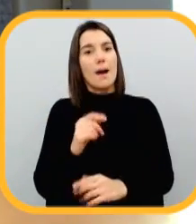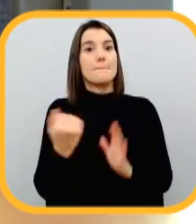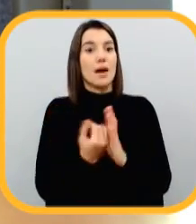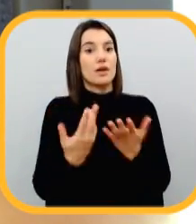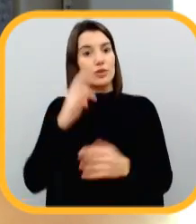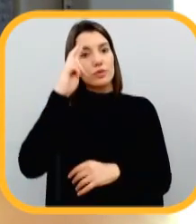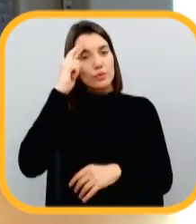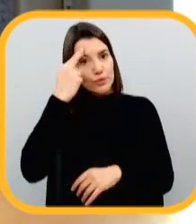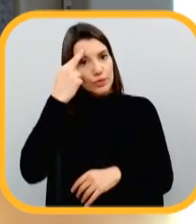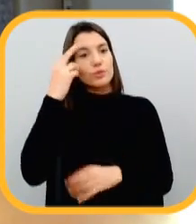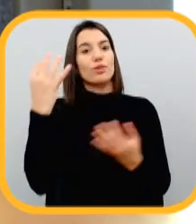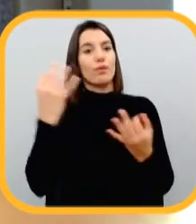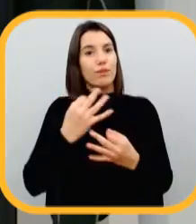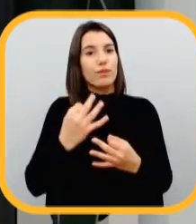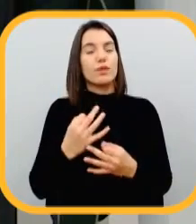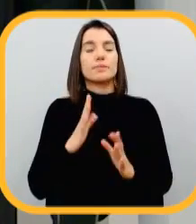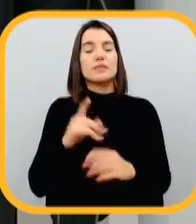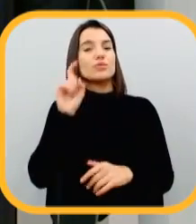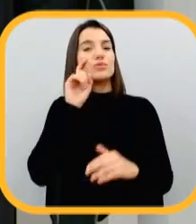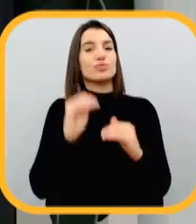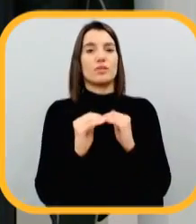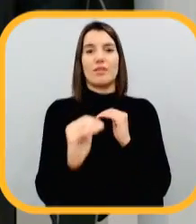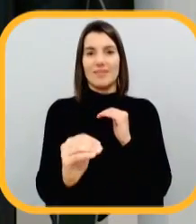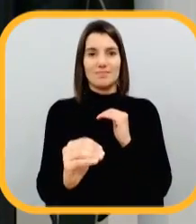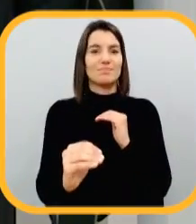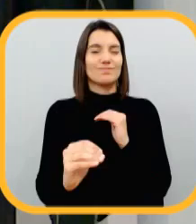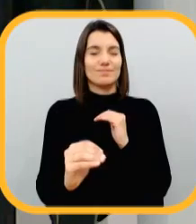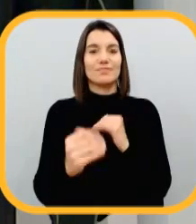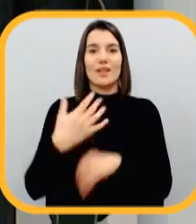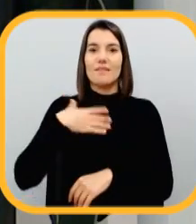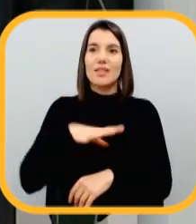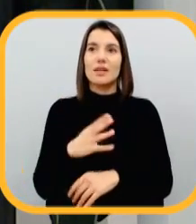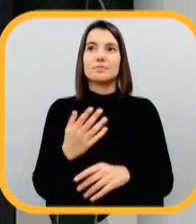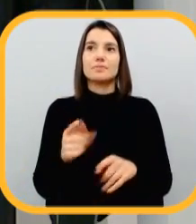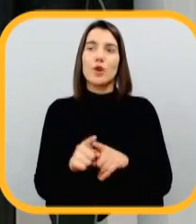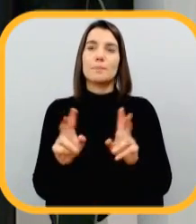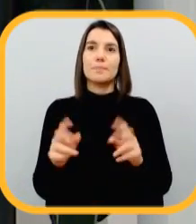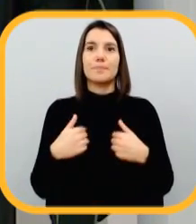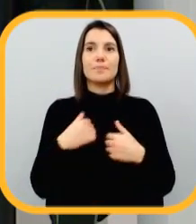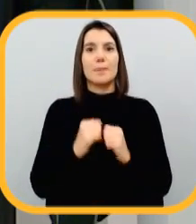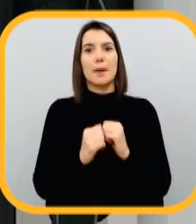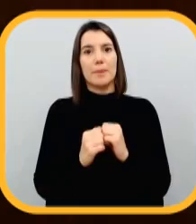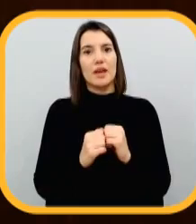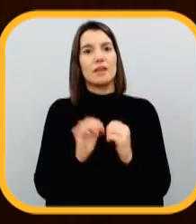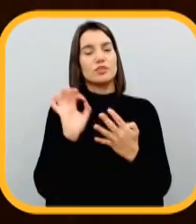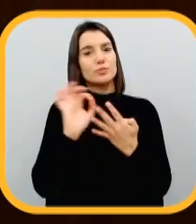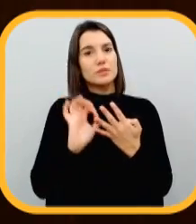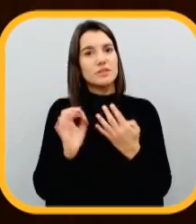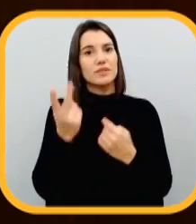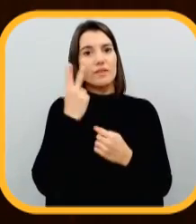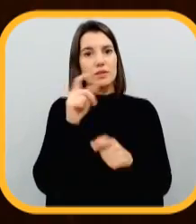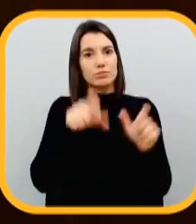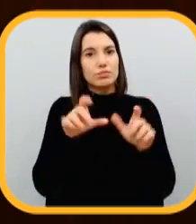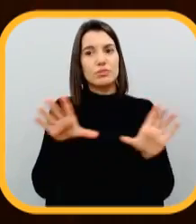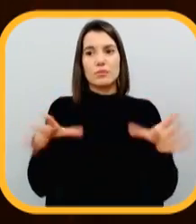as marcas estão a fazer um esforço muito consciente para serem mais sustentáveis. Portanto, tentarem ter um papel específico na vida das